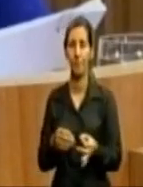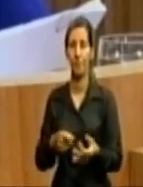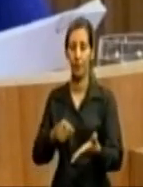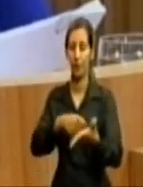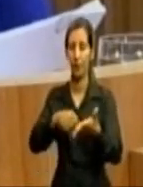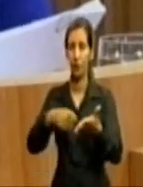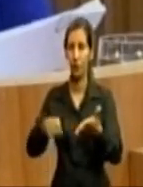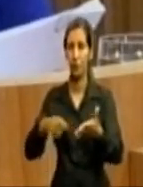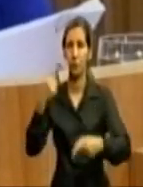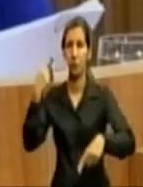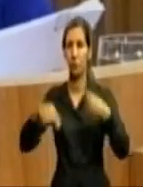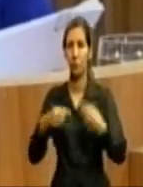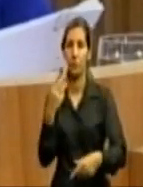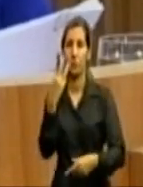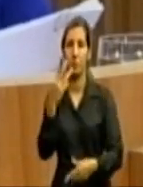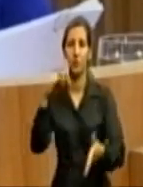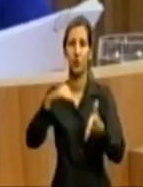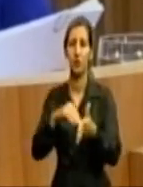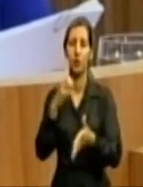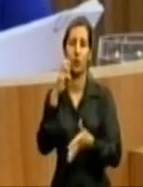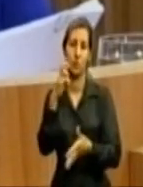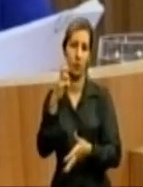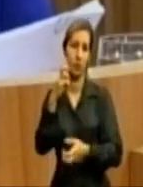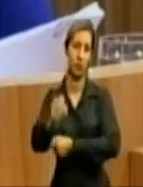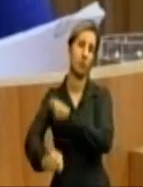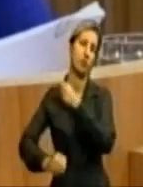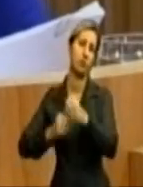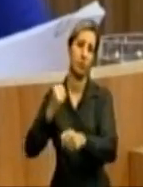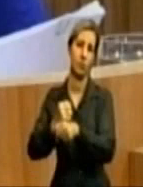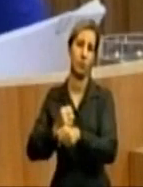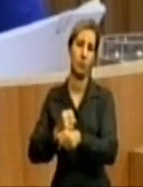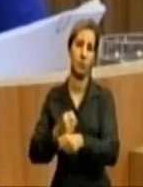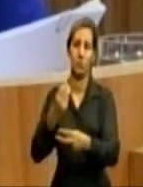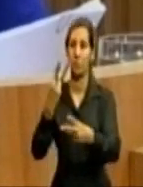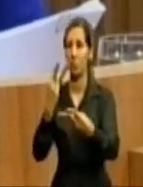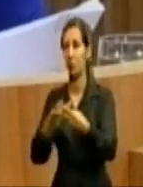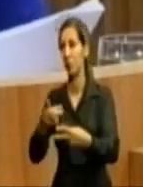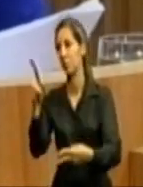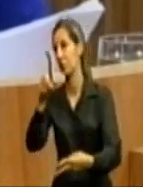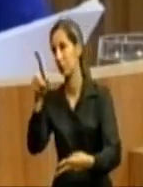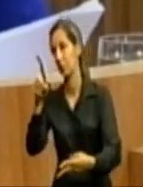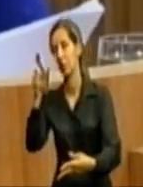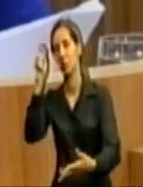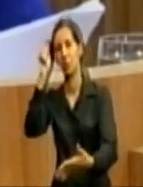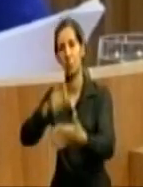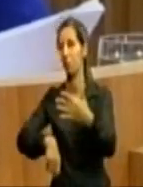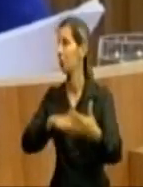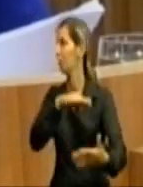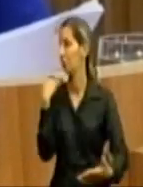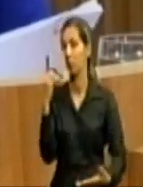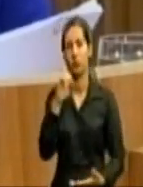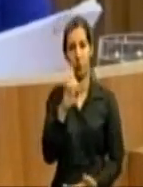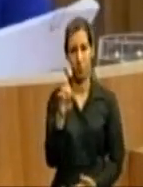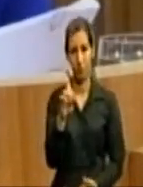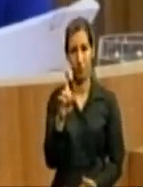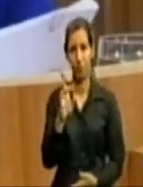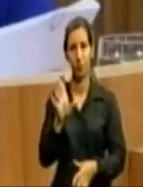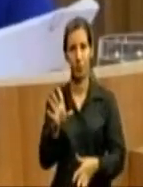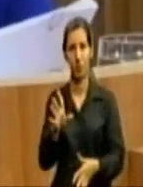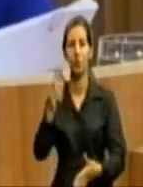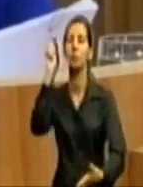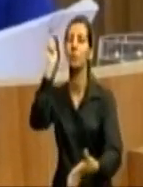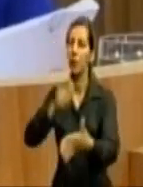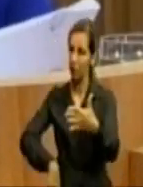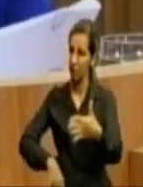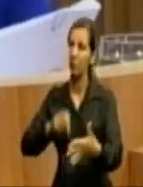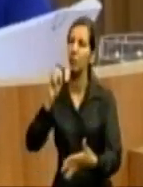direito político por 3 a 5 anos. Não vai ser preso, não vai ser condenado à pena de morte, não vai ser nada disso. Mas vai ser